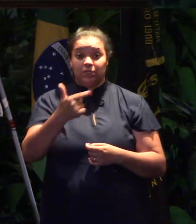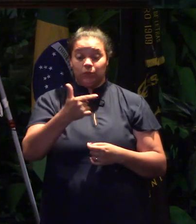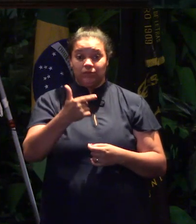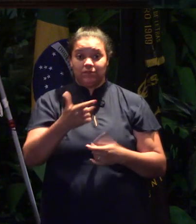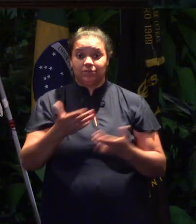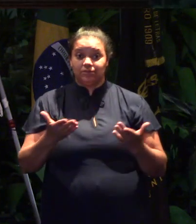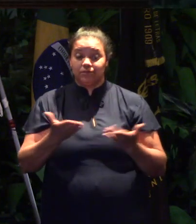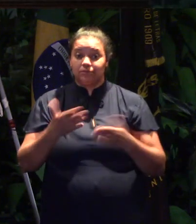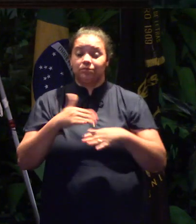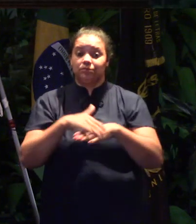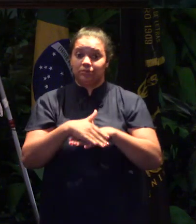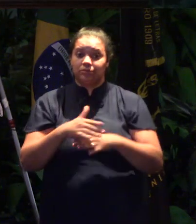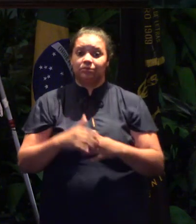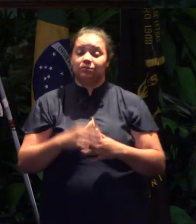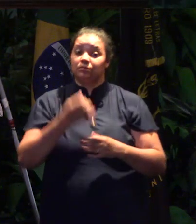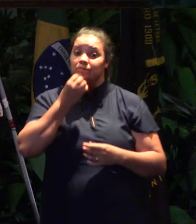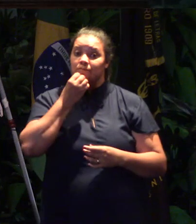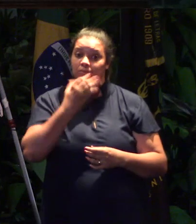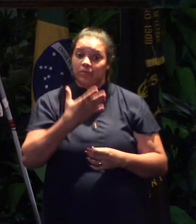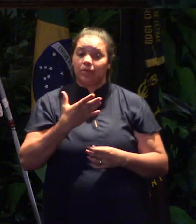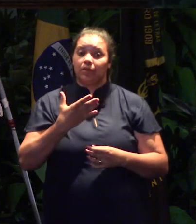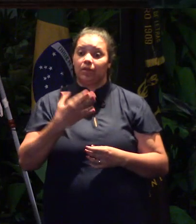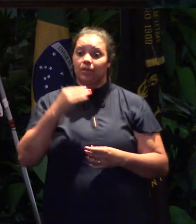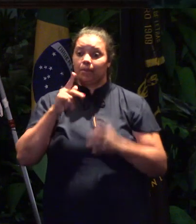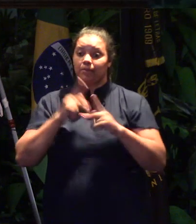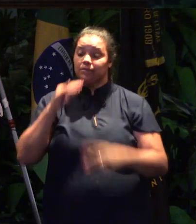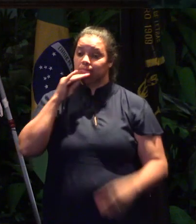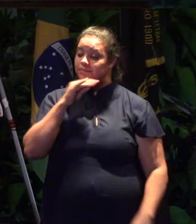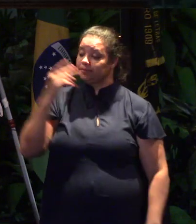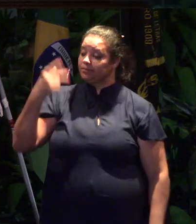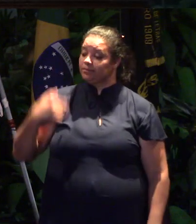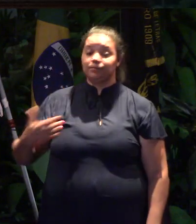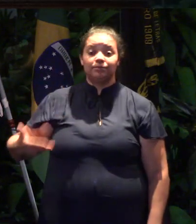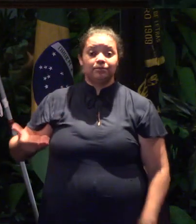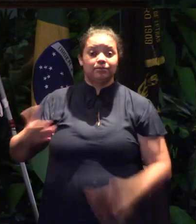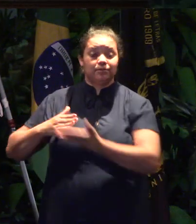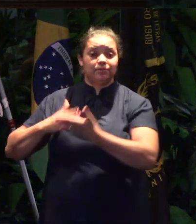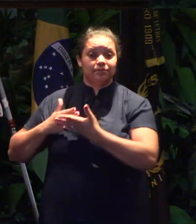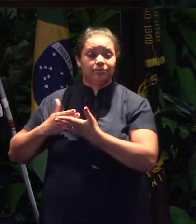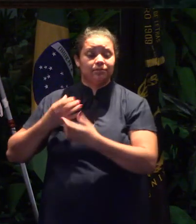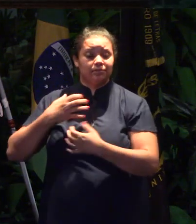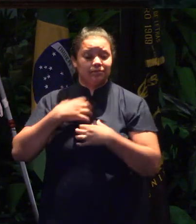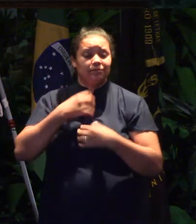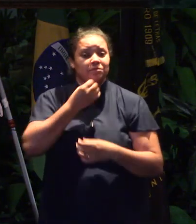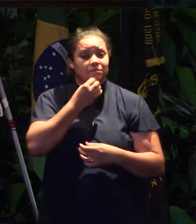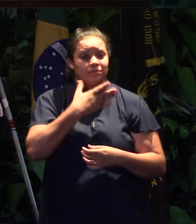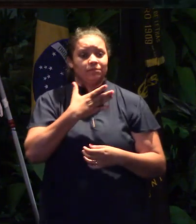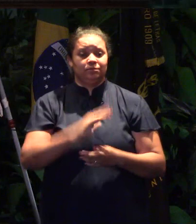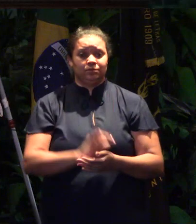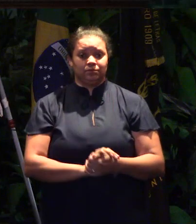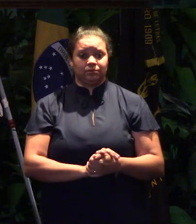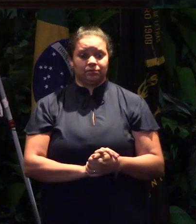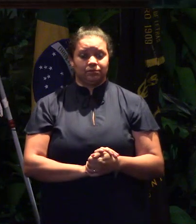assim, nessa noite, porque isso, para mim, é uma coisa muito verdade. Eu acho que isso me fortalece muito. E eu tenho percebido, né,